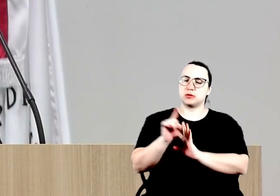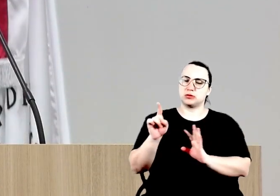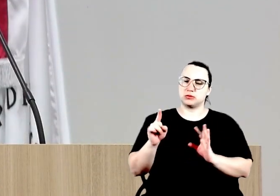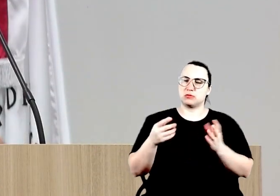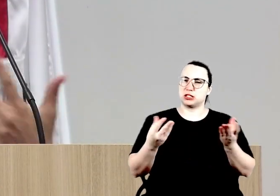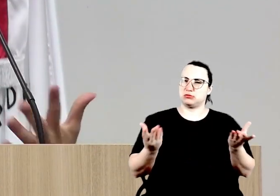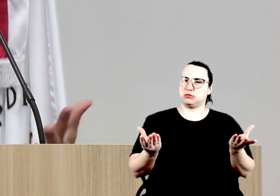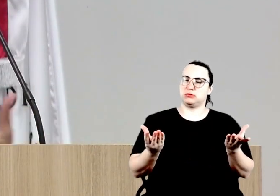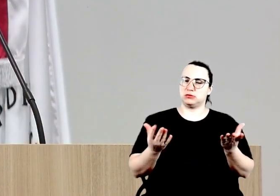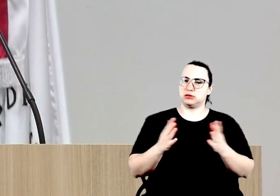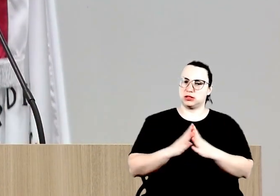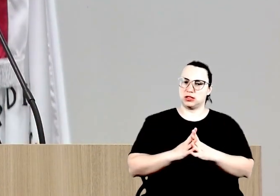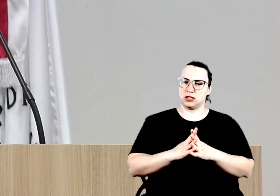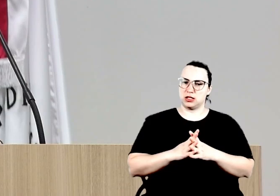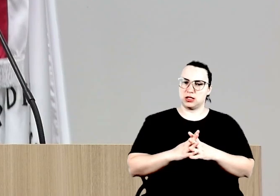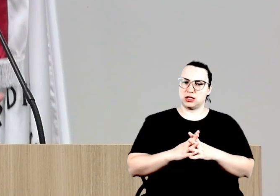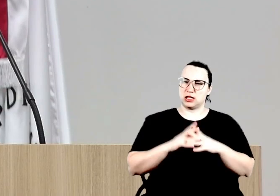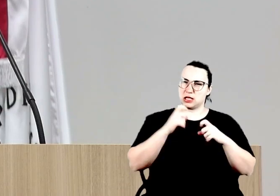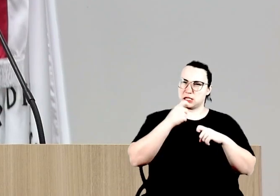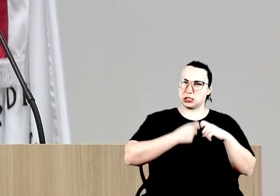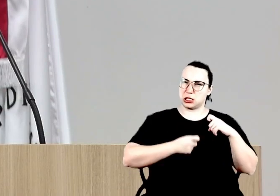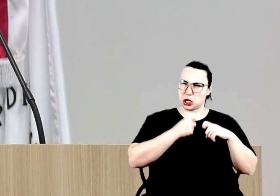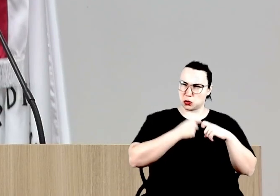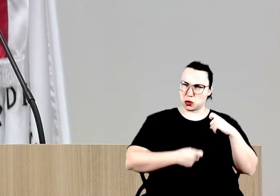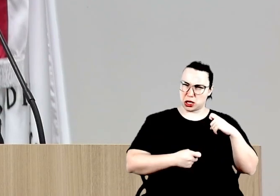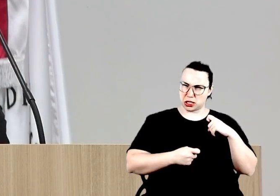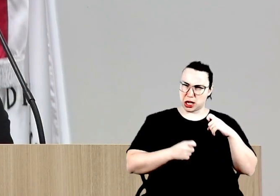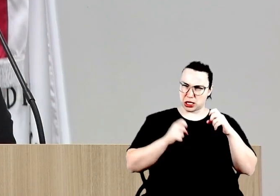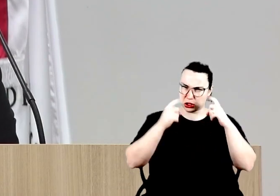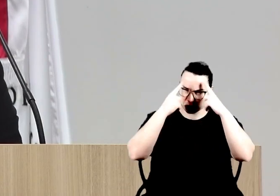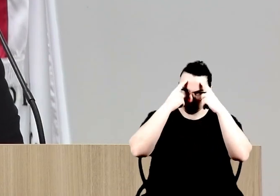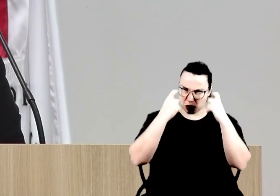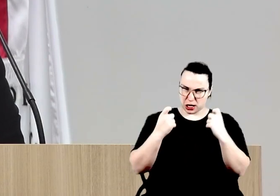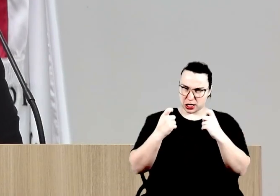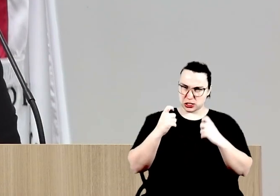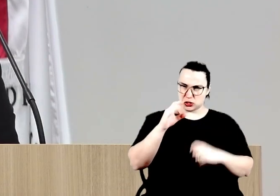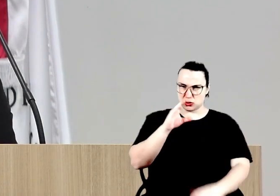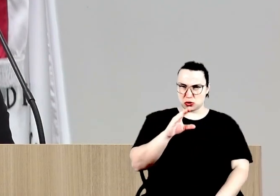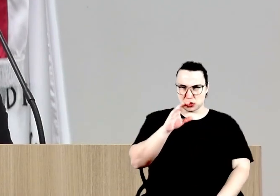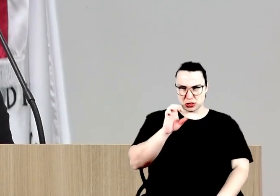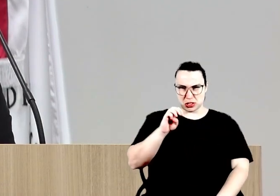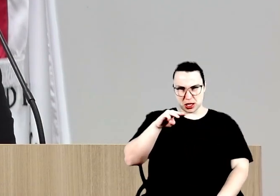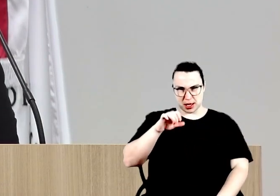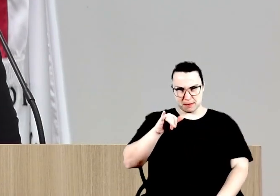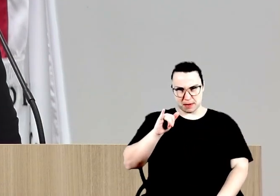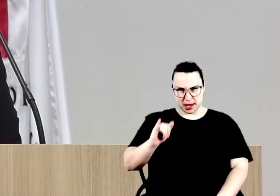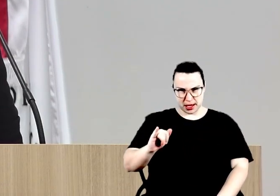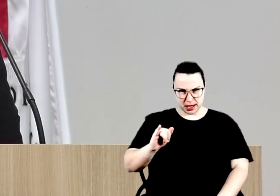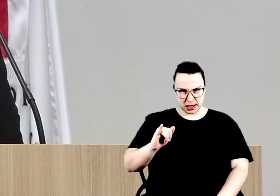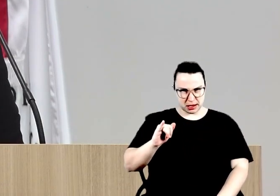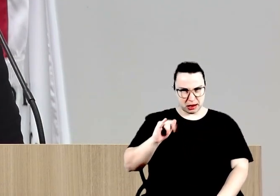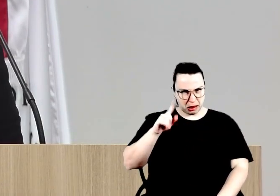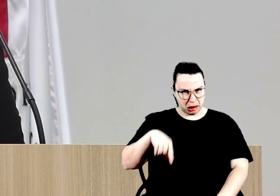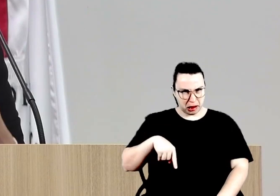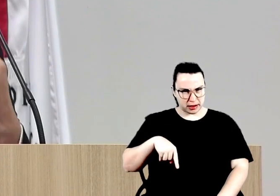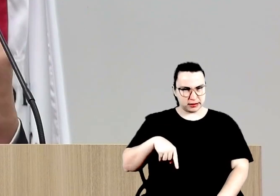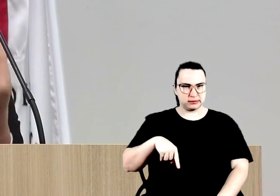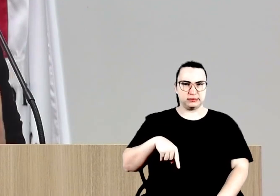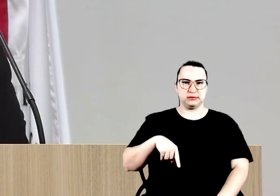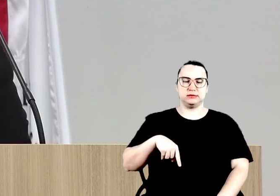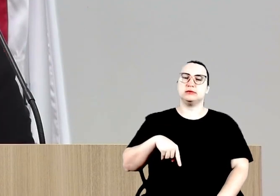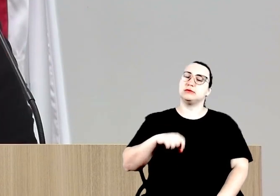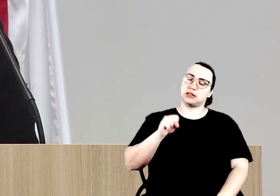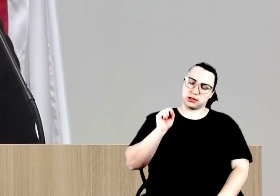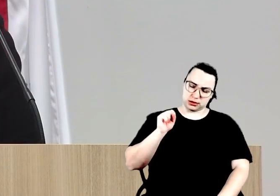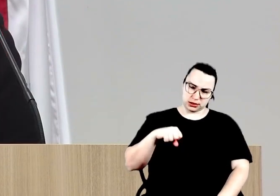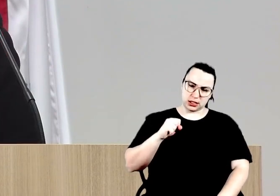de sexualidade, de violência sexual num CEMEI? Sim, gente, com a pedagogia certa, com a